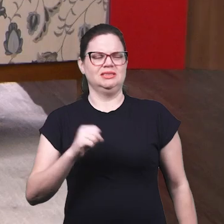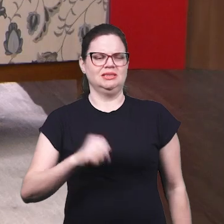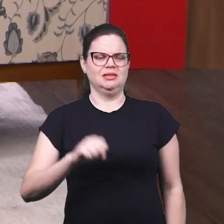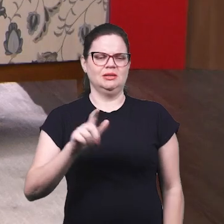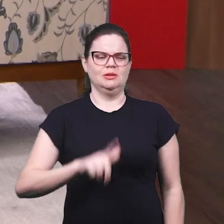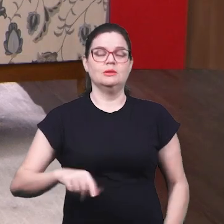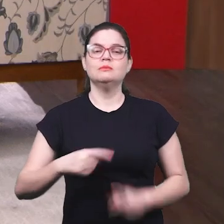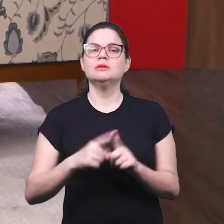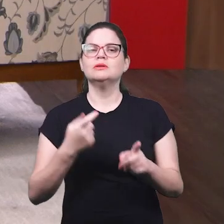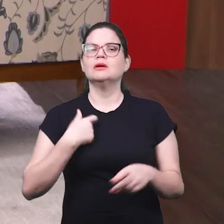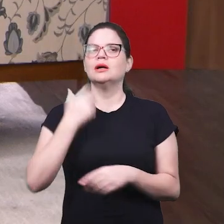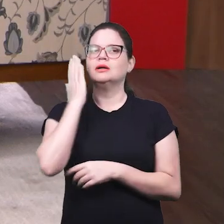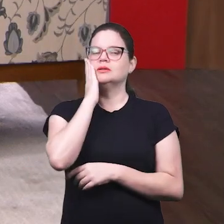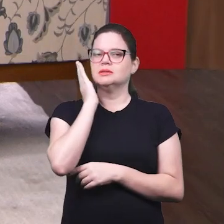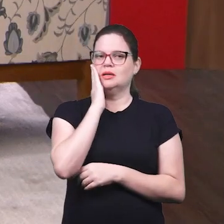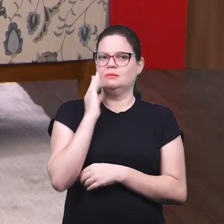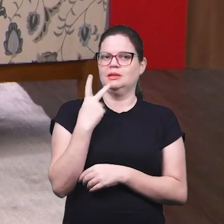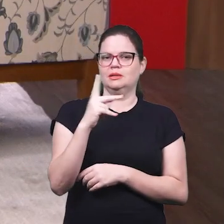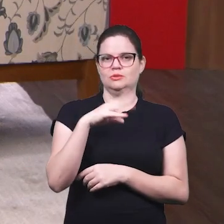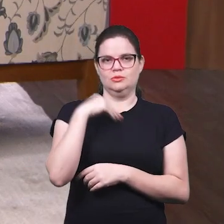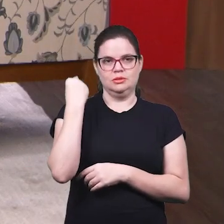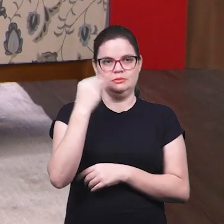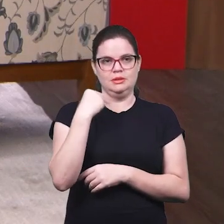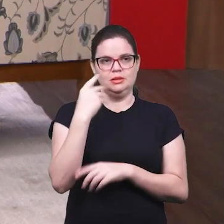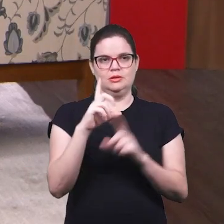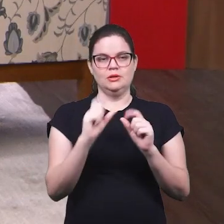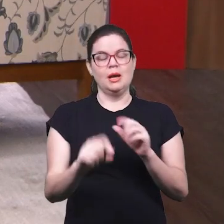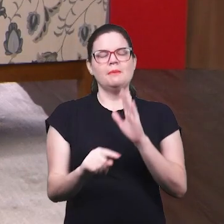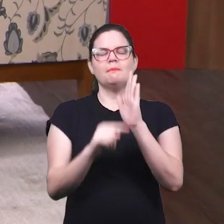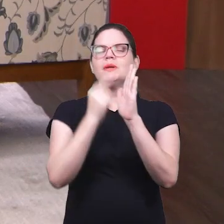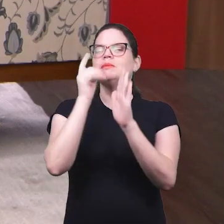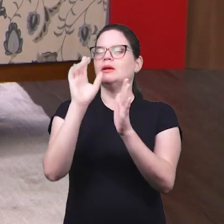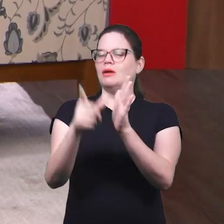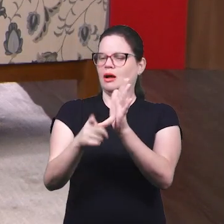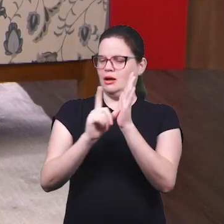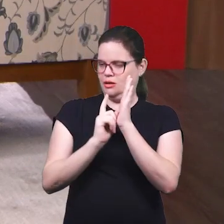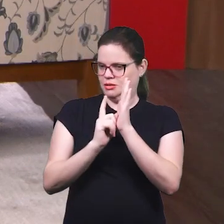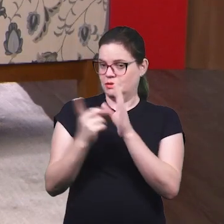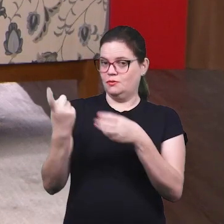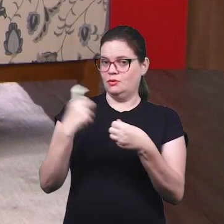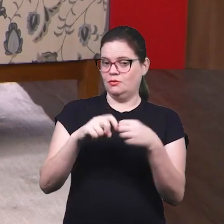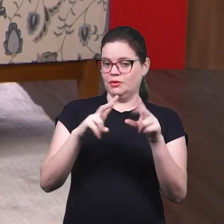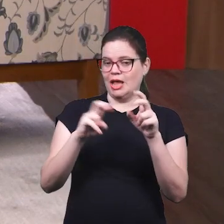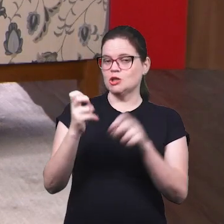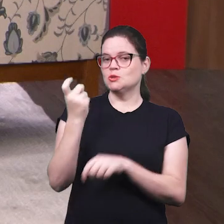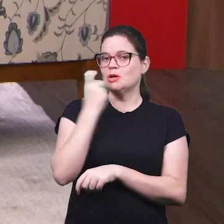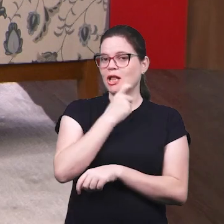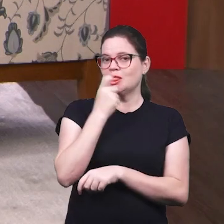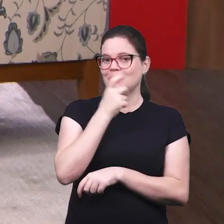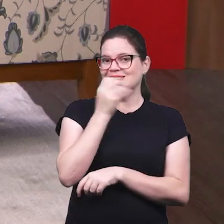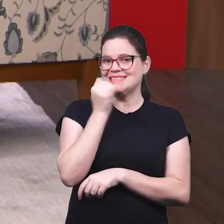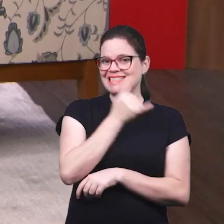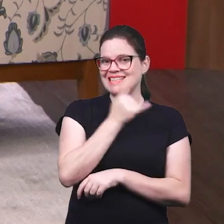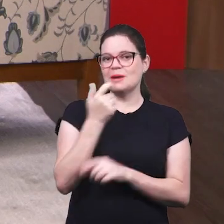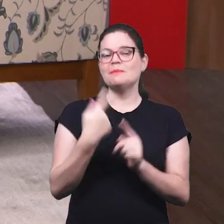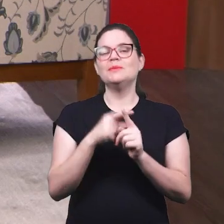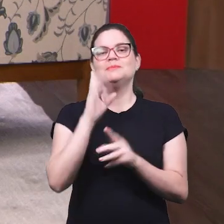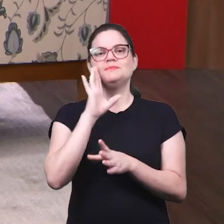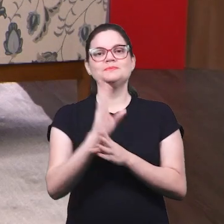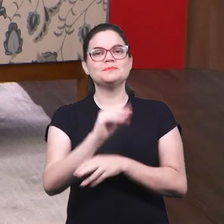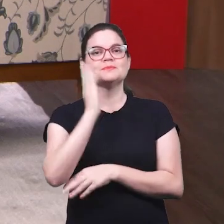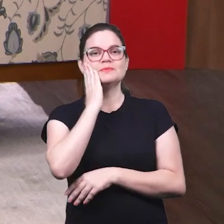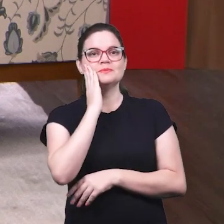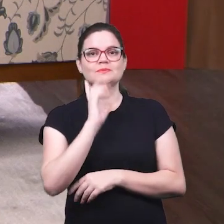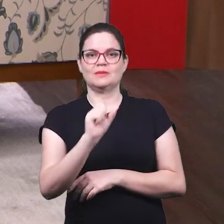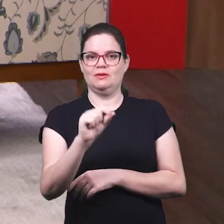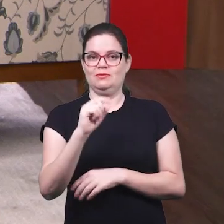queria ouvir do senhor, pela sua experiência, bagagem. Primeiro vamos voltar um pouquinho na odontologia, Vamos. porque eu tomei conhecimento,